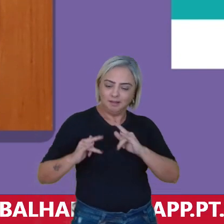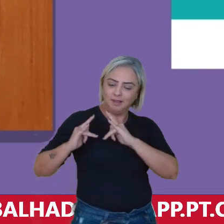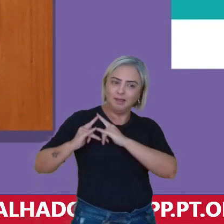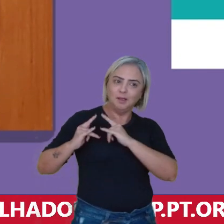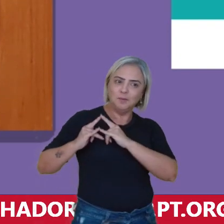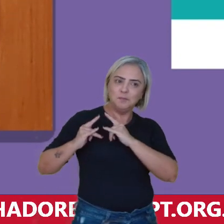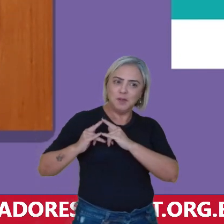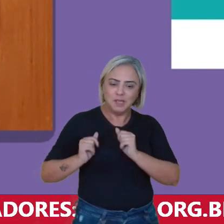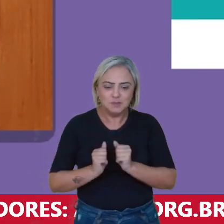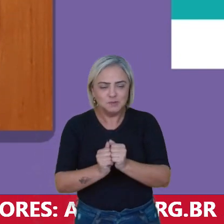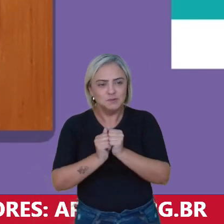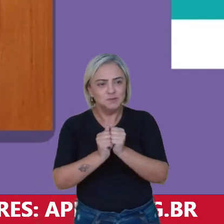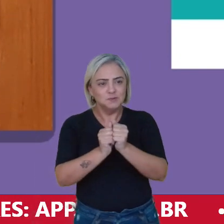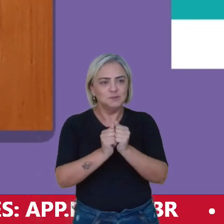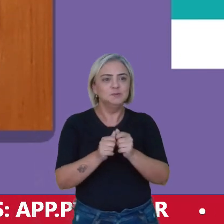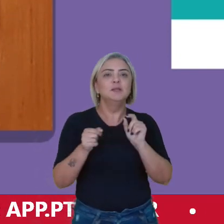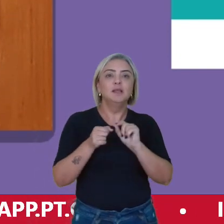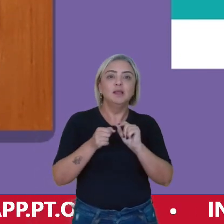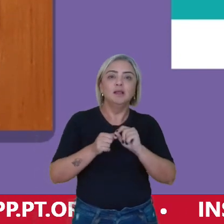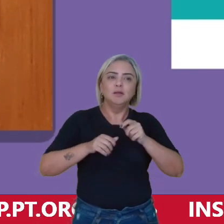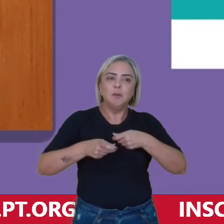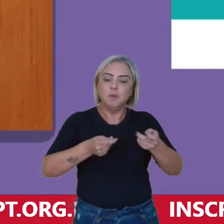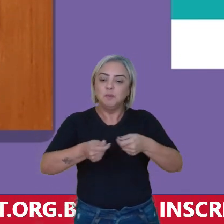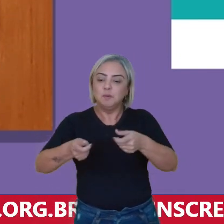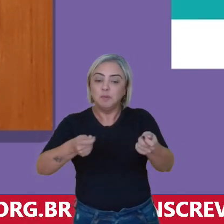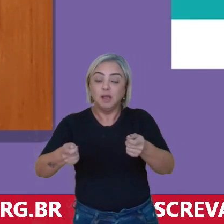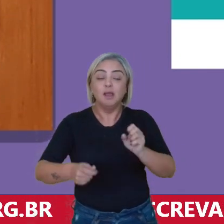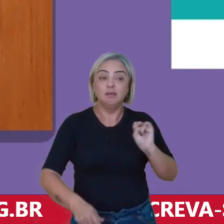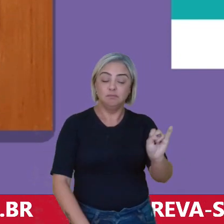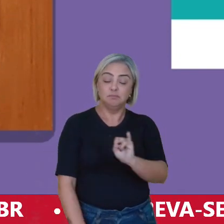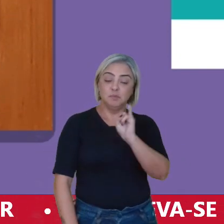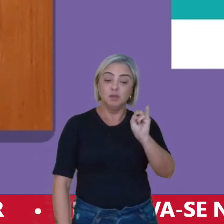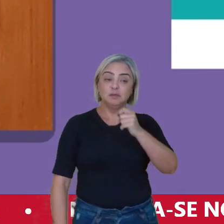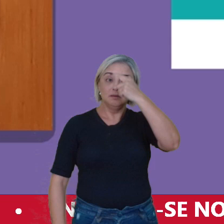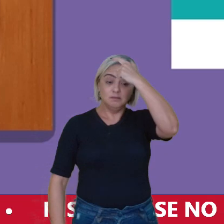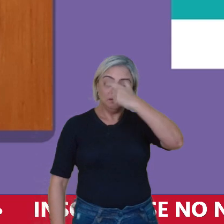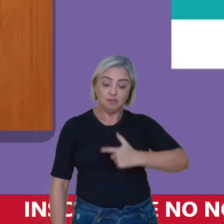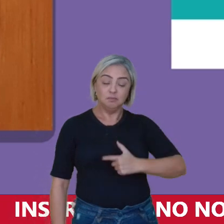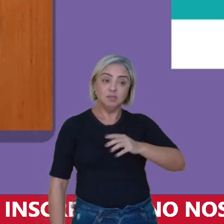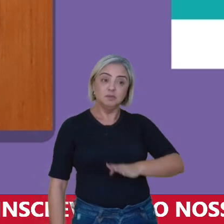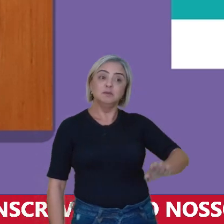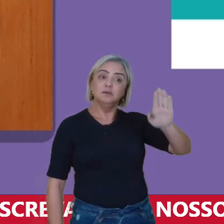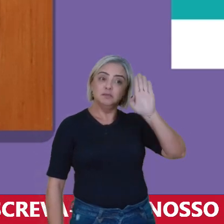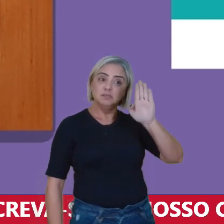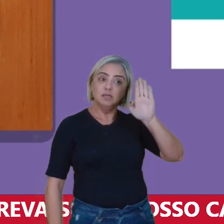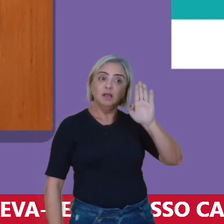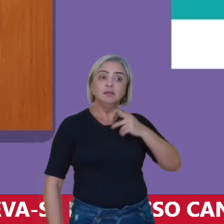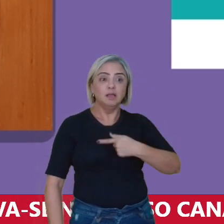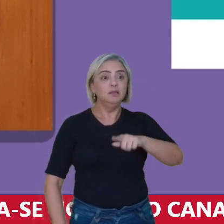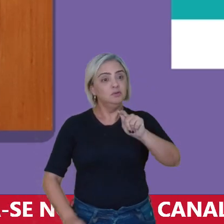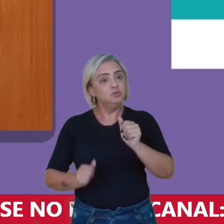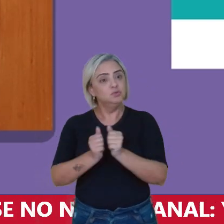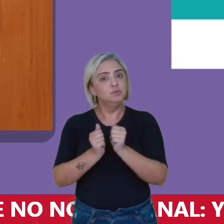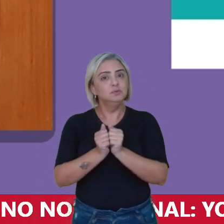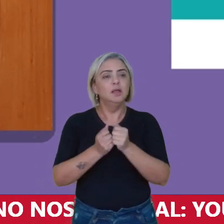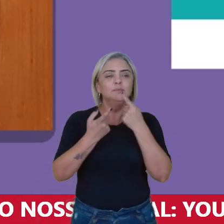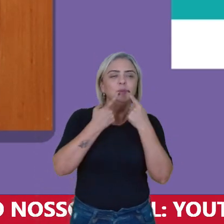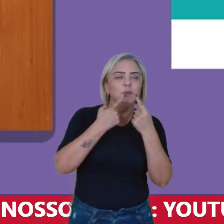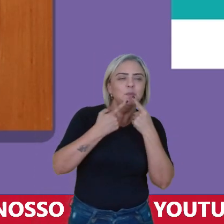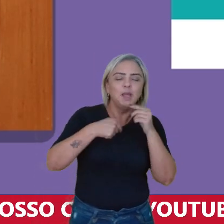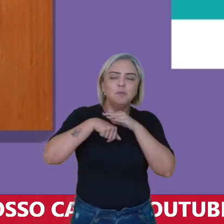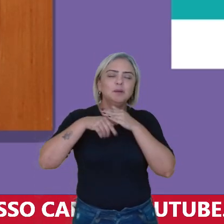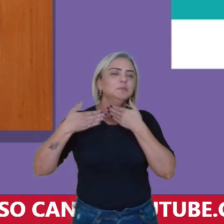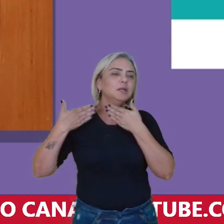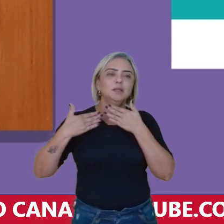que está junto, fazer isso, fazer as panfletagens, é muito importante a candidata aí também, porque é um diálogo que não